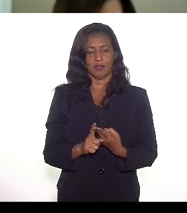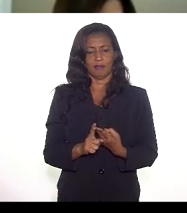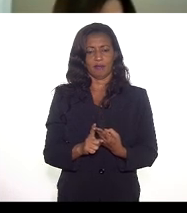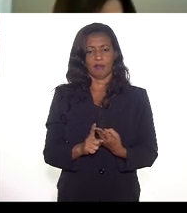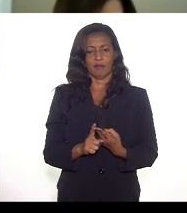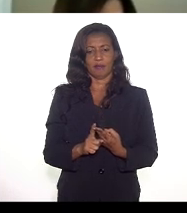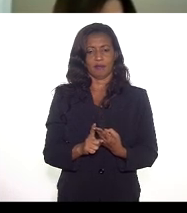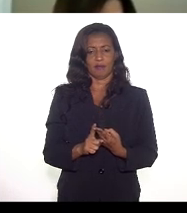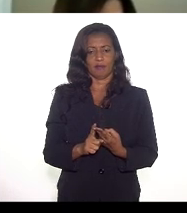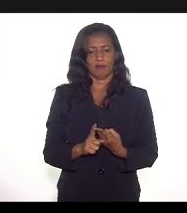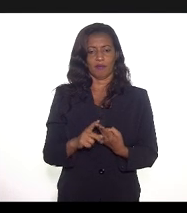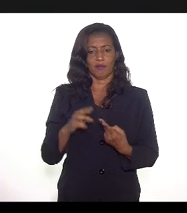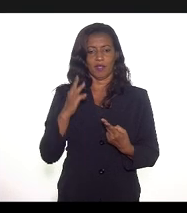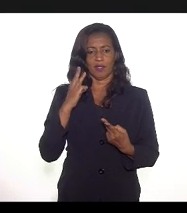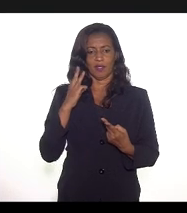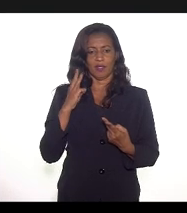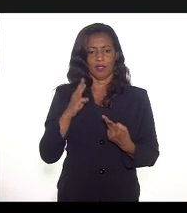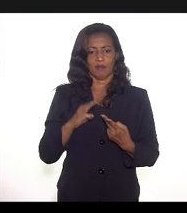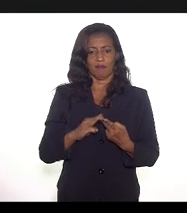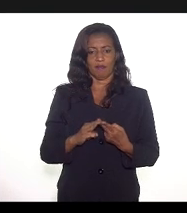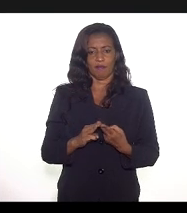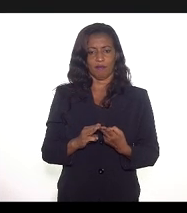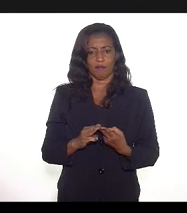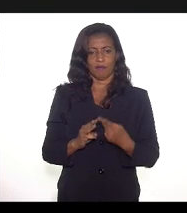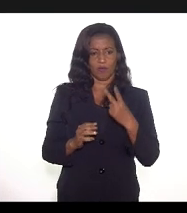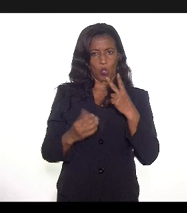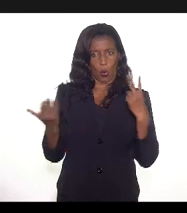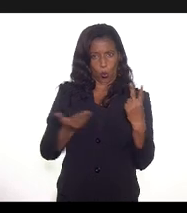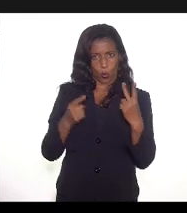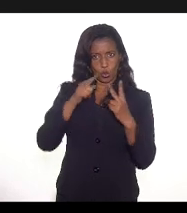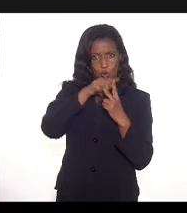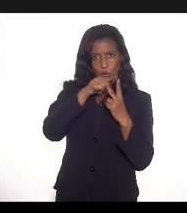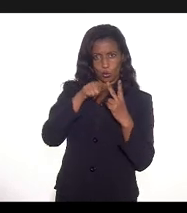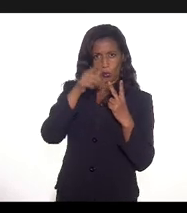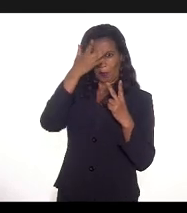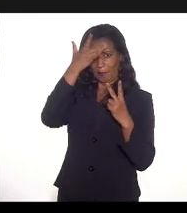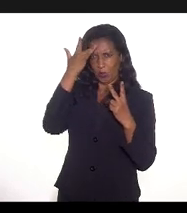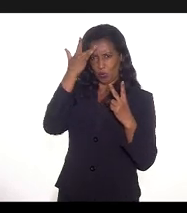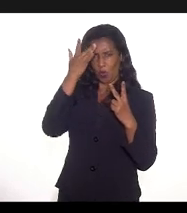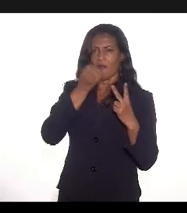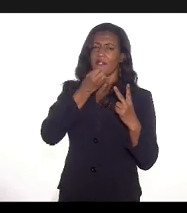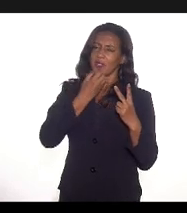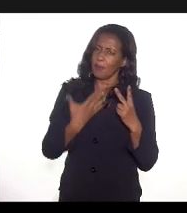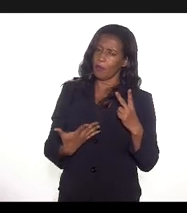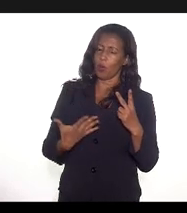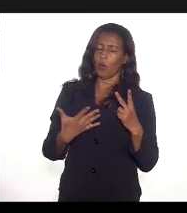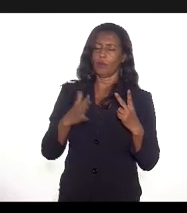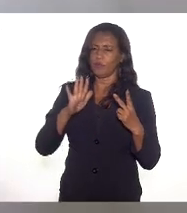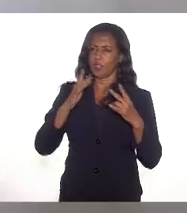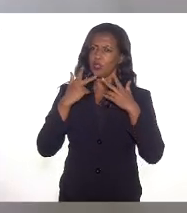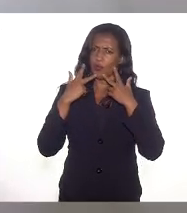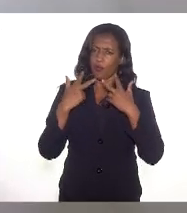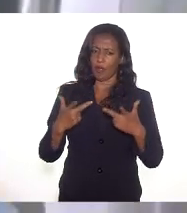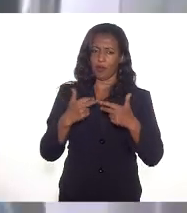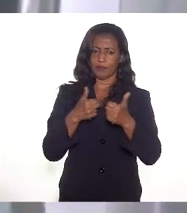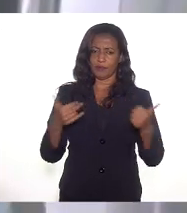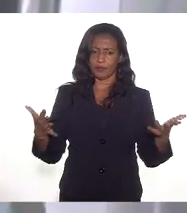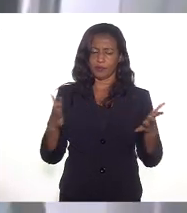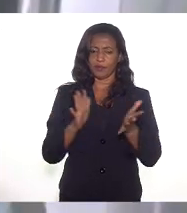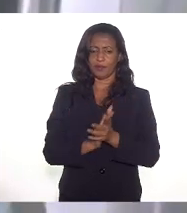Vai ser amanhã. Se Valdec também amanhã é enfermeiro. Então, hoje teremos dois. Então, vai ser bom. Deixa eu dizer aqui uma coisa. Presidente.